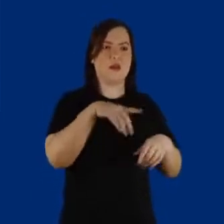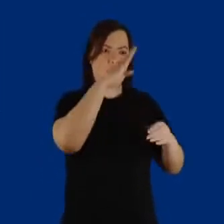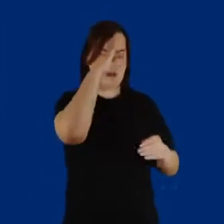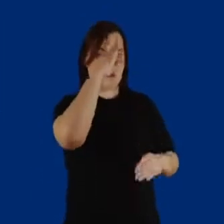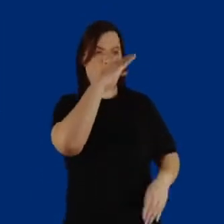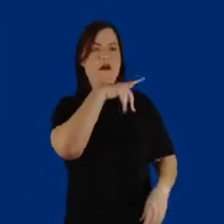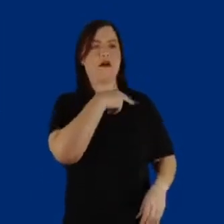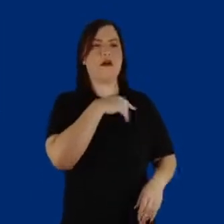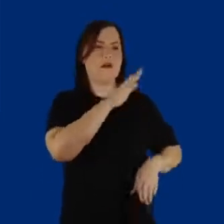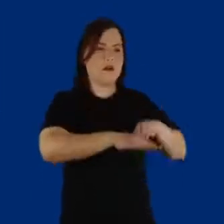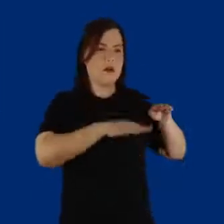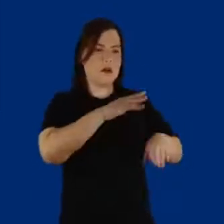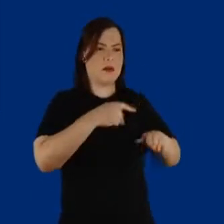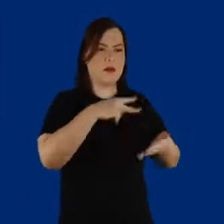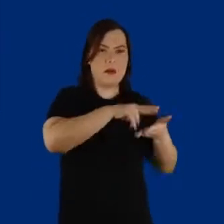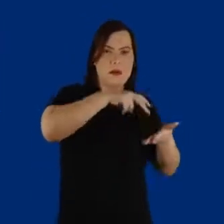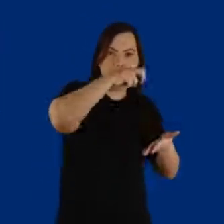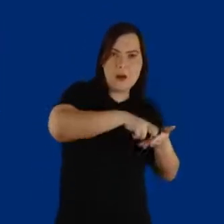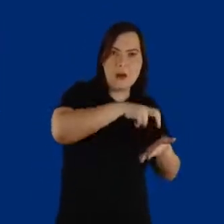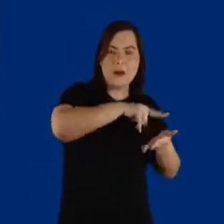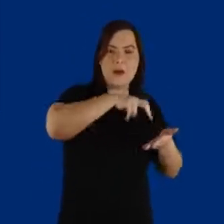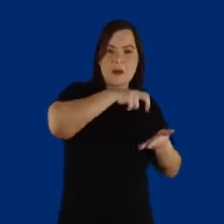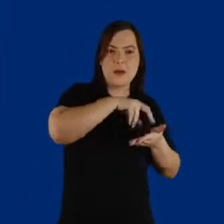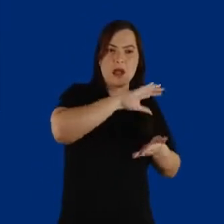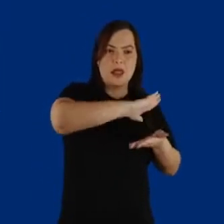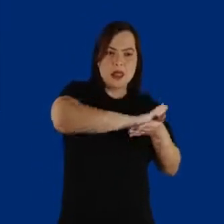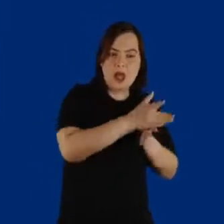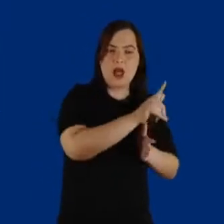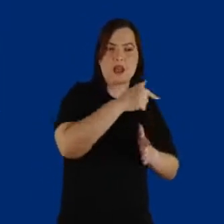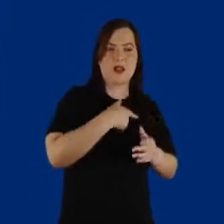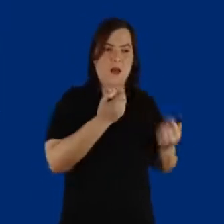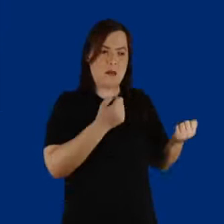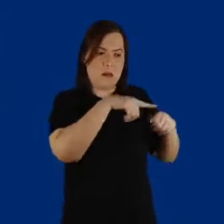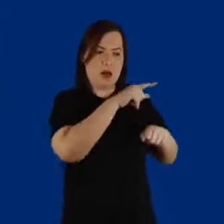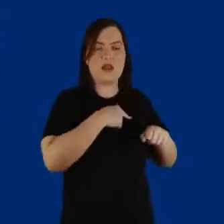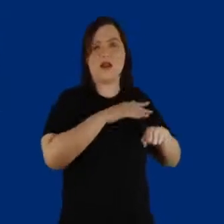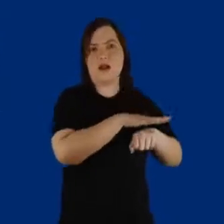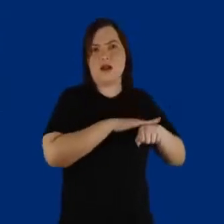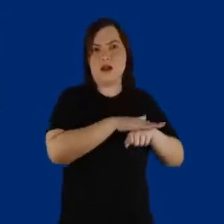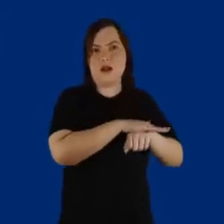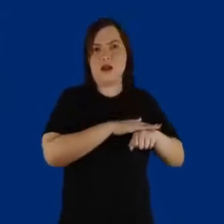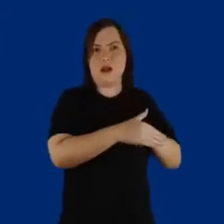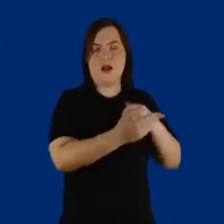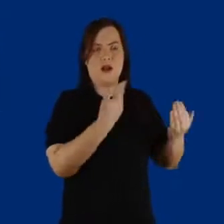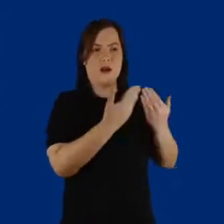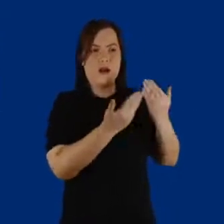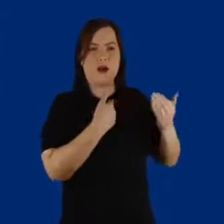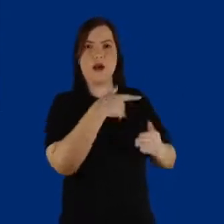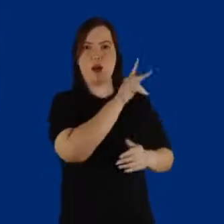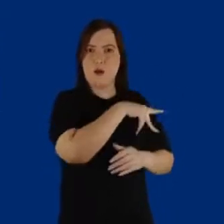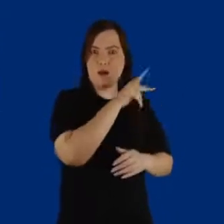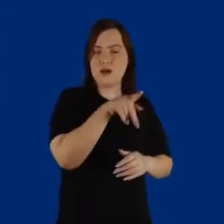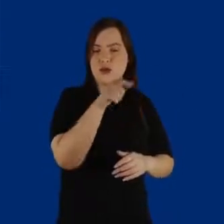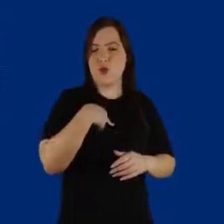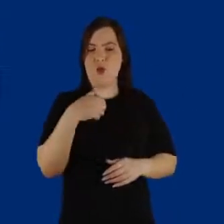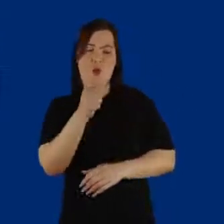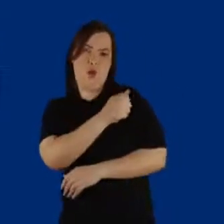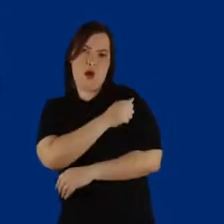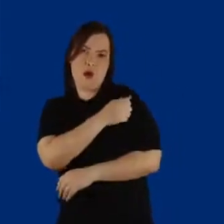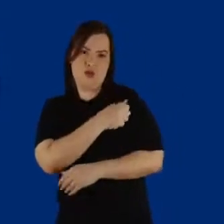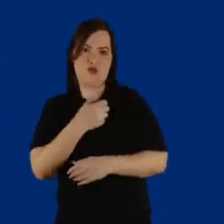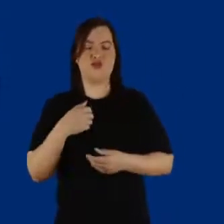militar, punidor e destruir o potencial de diálogo entre o professor e o aluno.